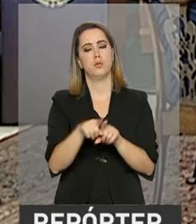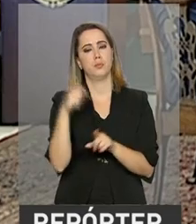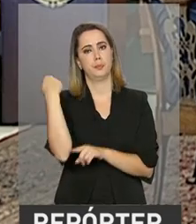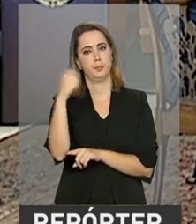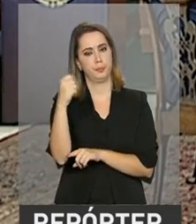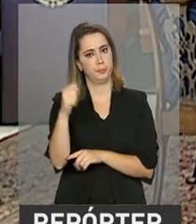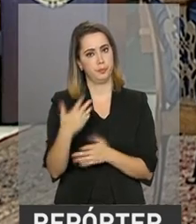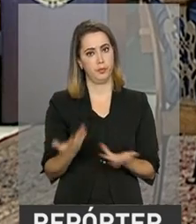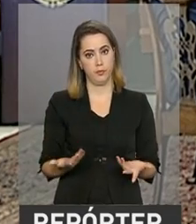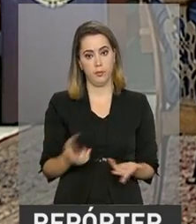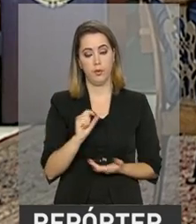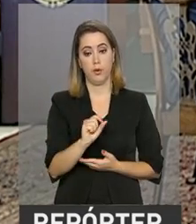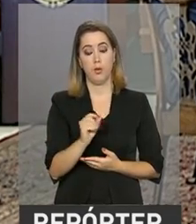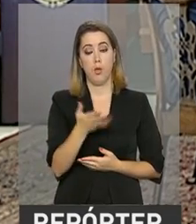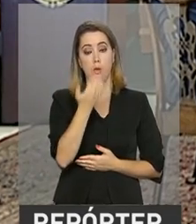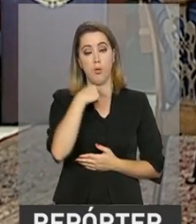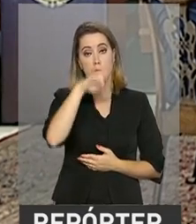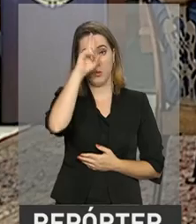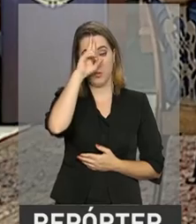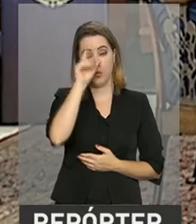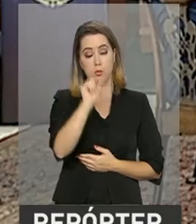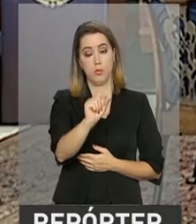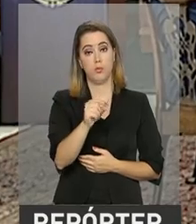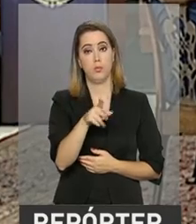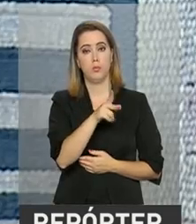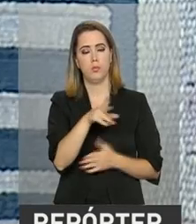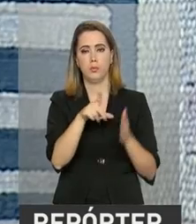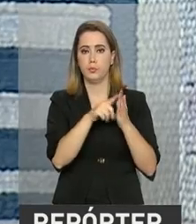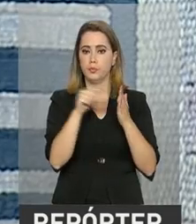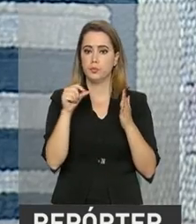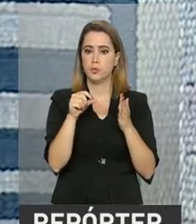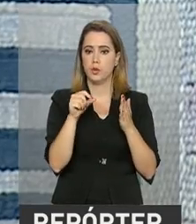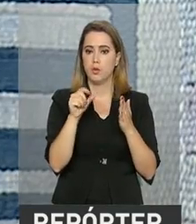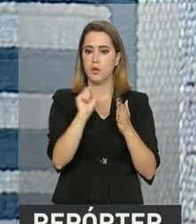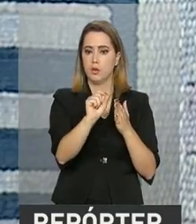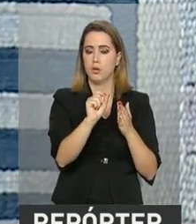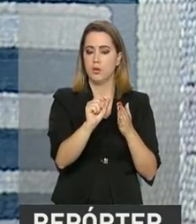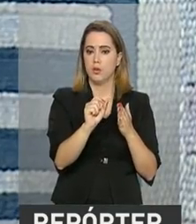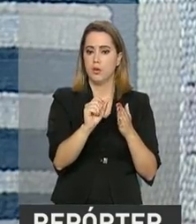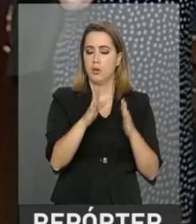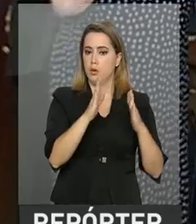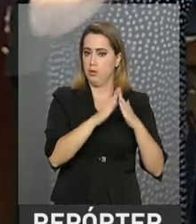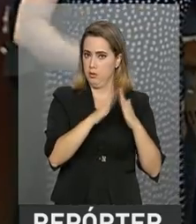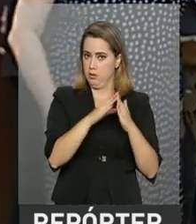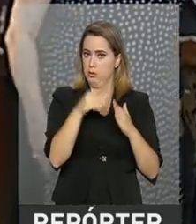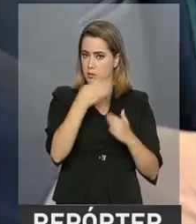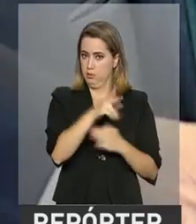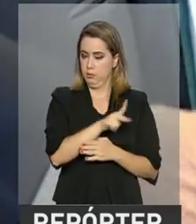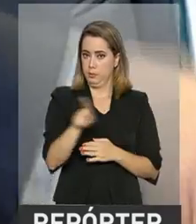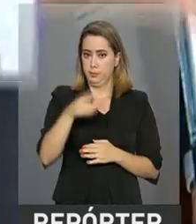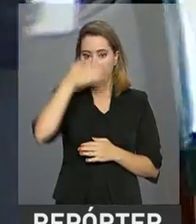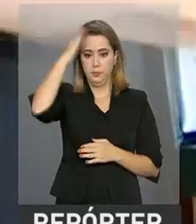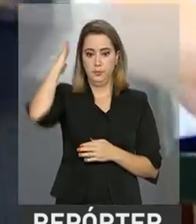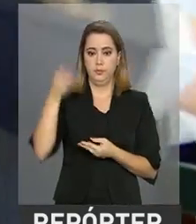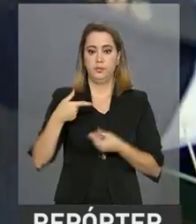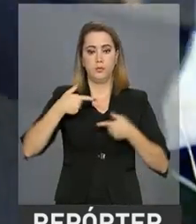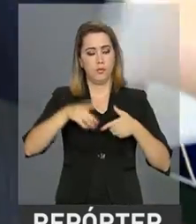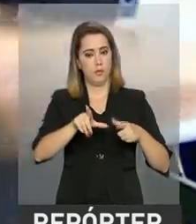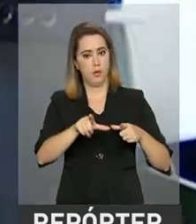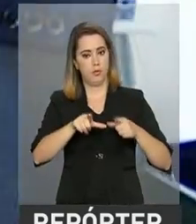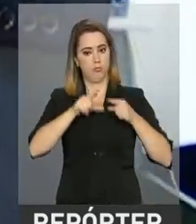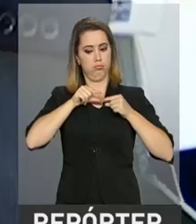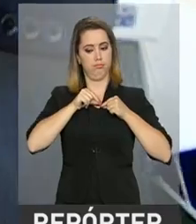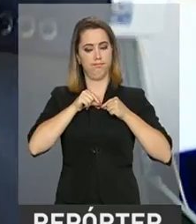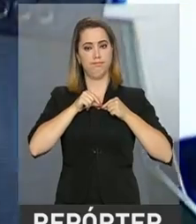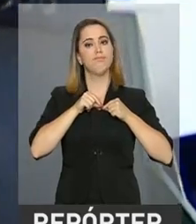conunto no almoço no palácio do Itamara oferecido pelo Bras a condecoração do